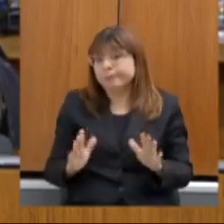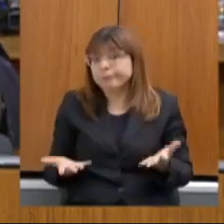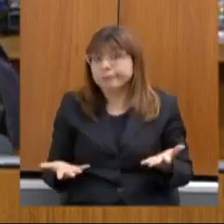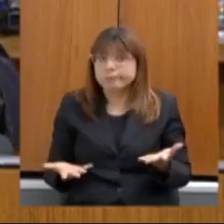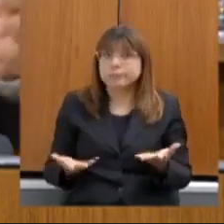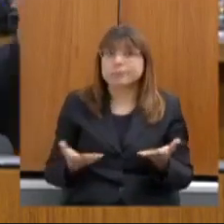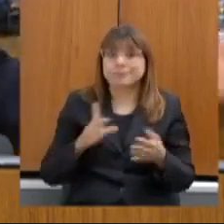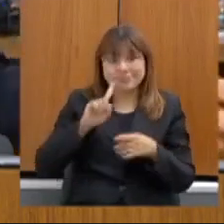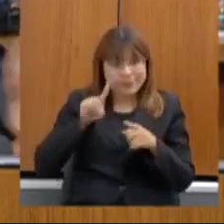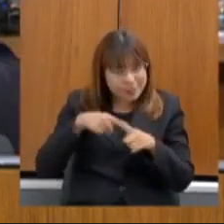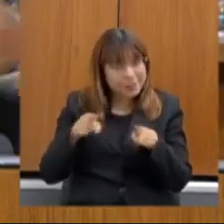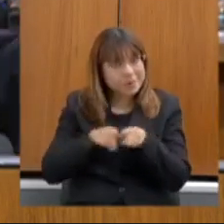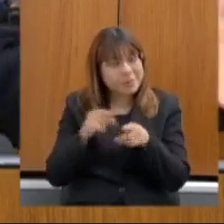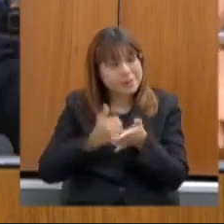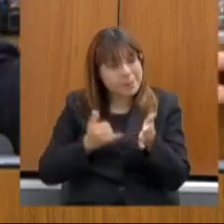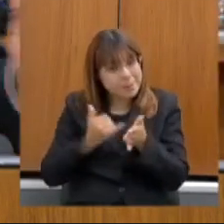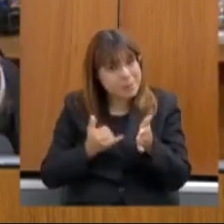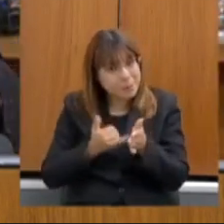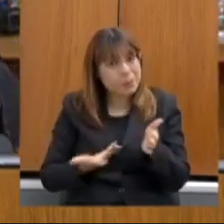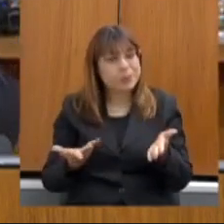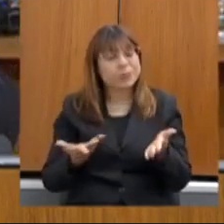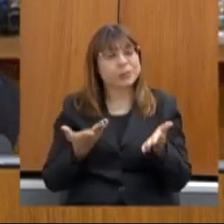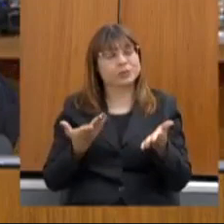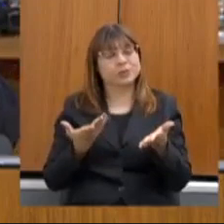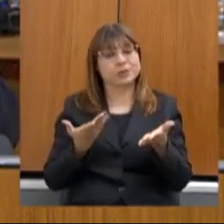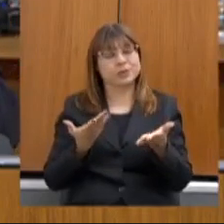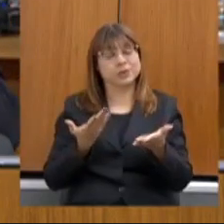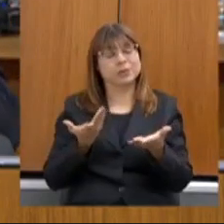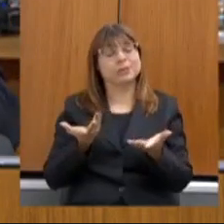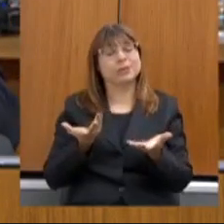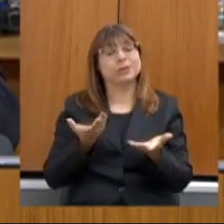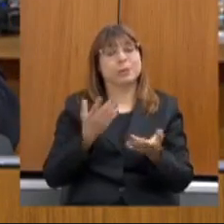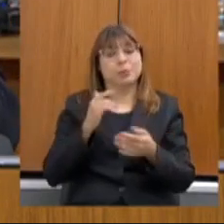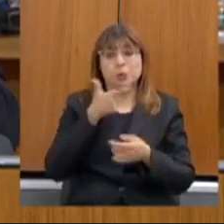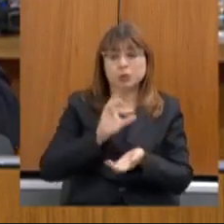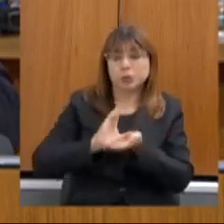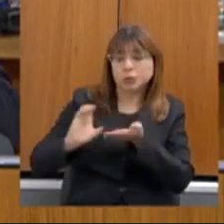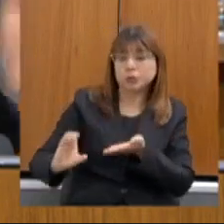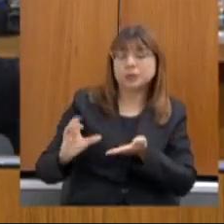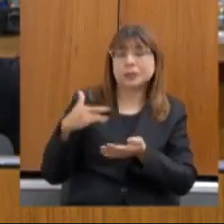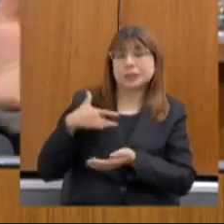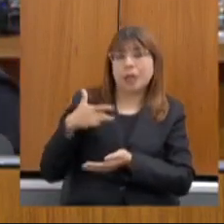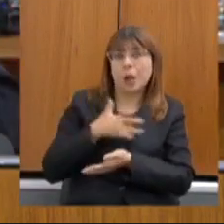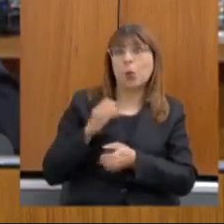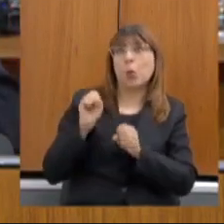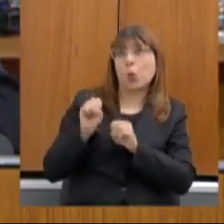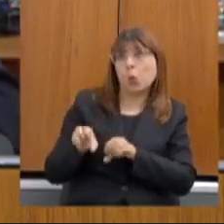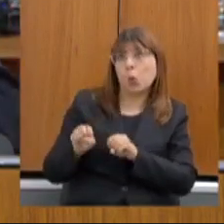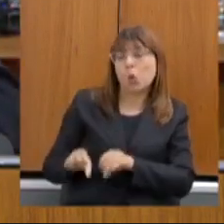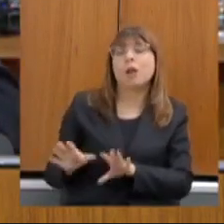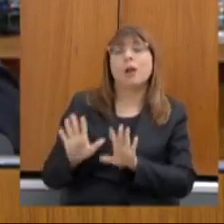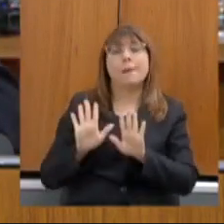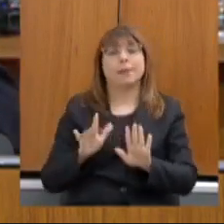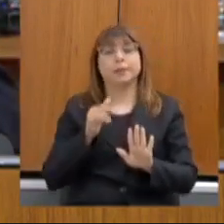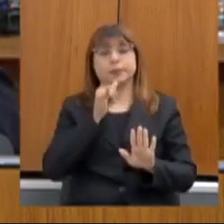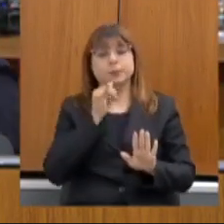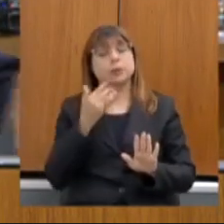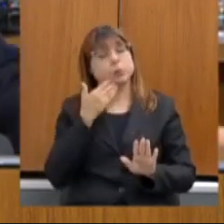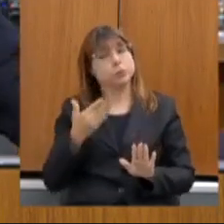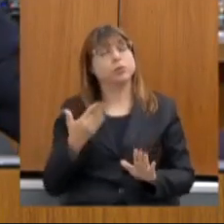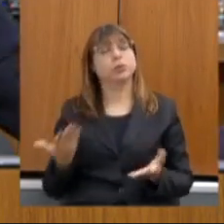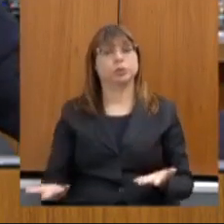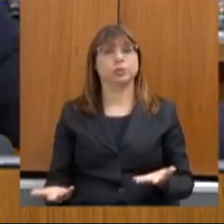impostos para que o estado pudesse né investir na saúde na educação e infelizmente fica